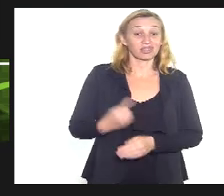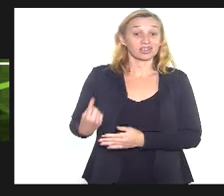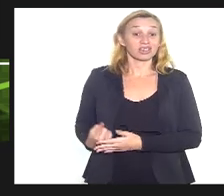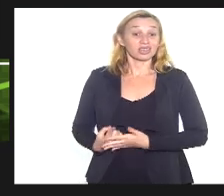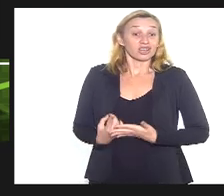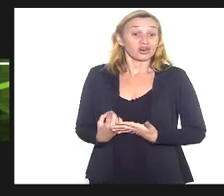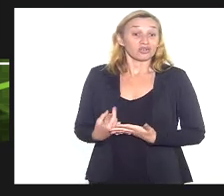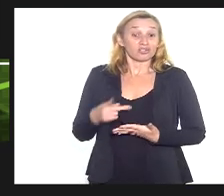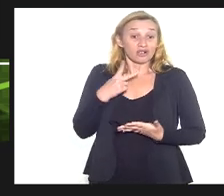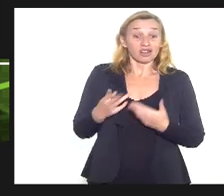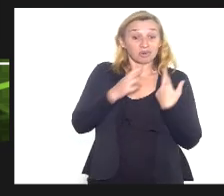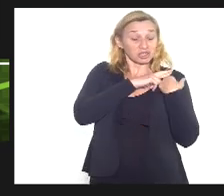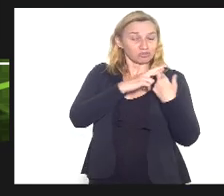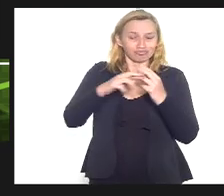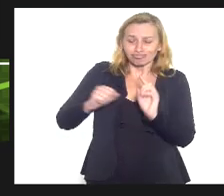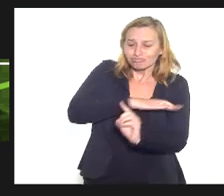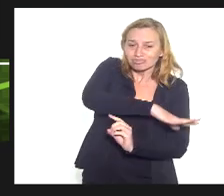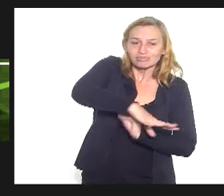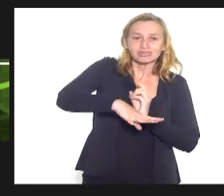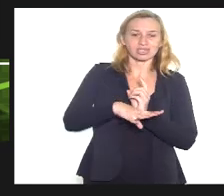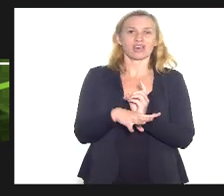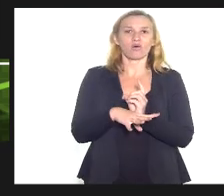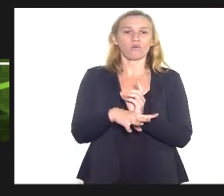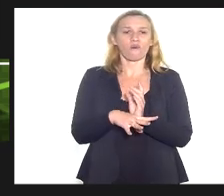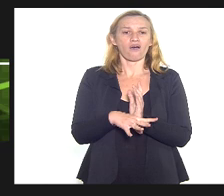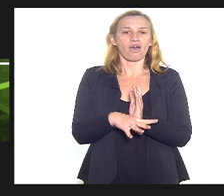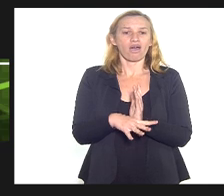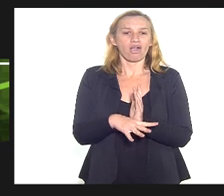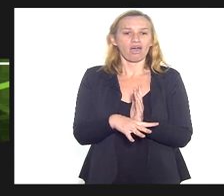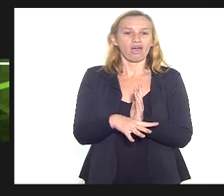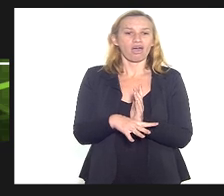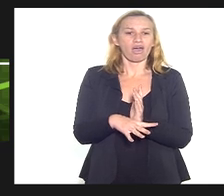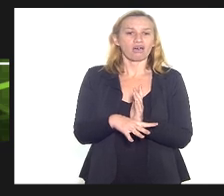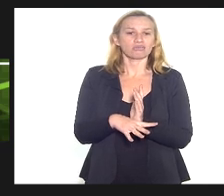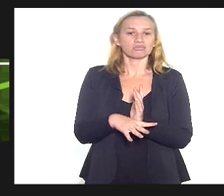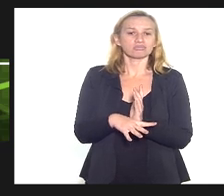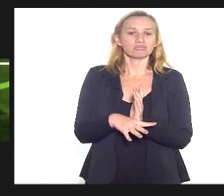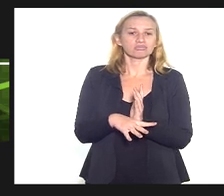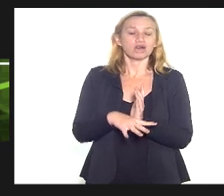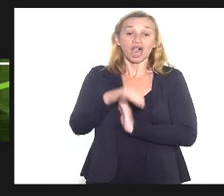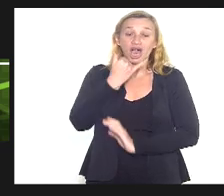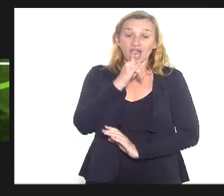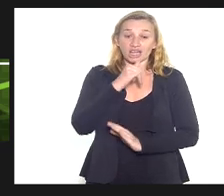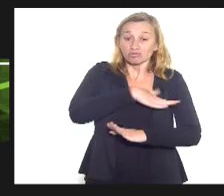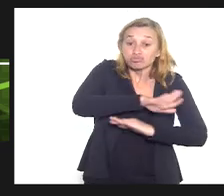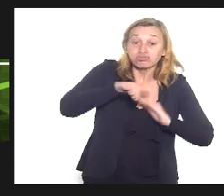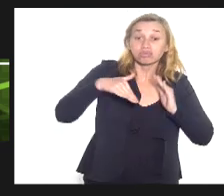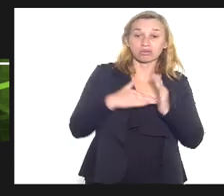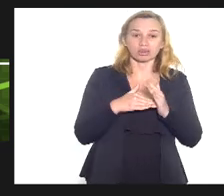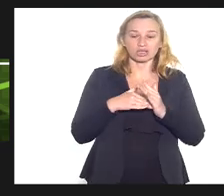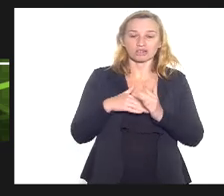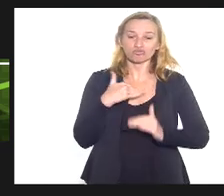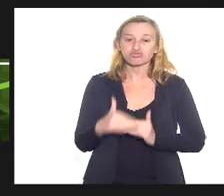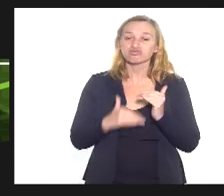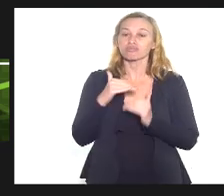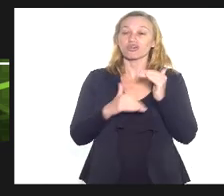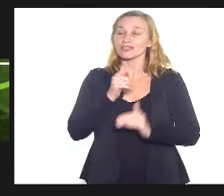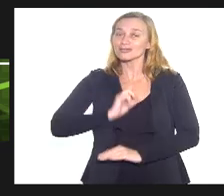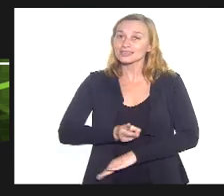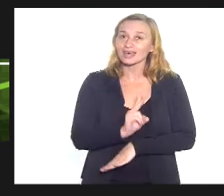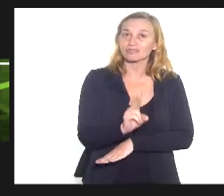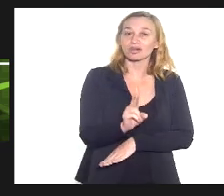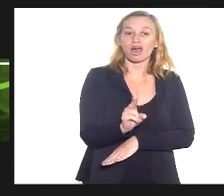Quando falamos de responsabilidade social, nós, Total Energy, procura sempre desenvolver